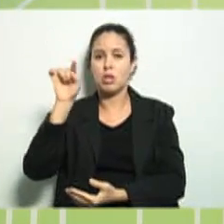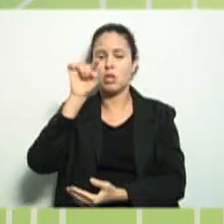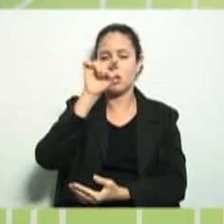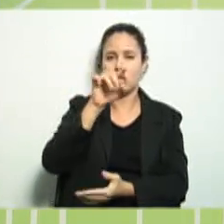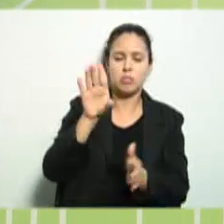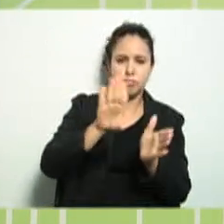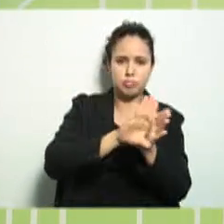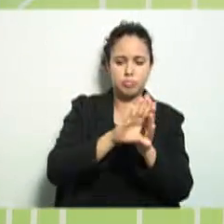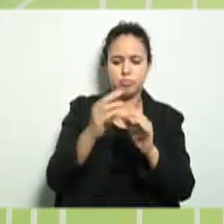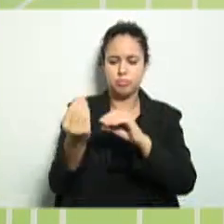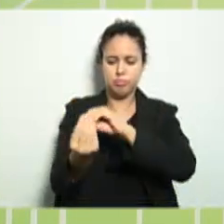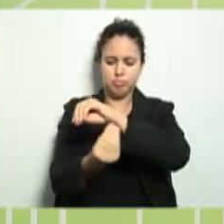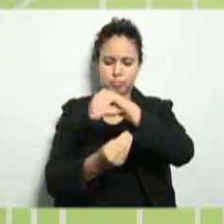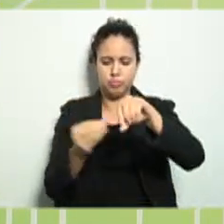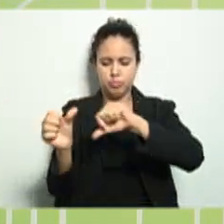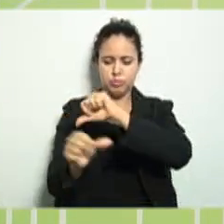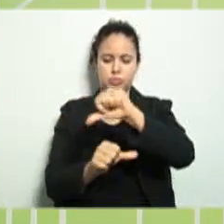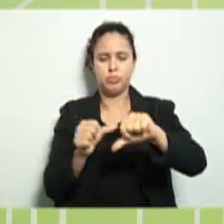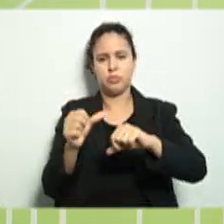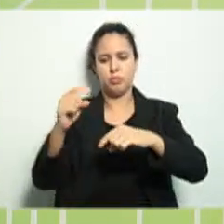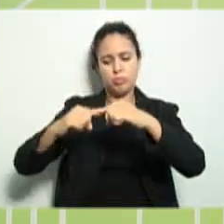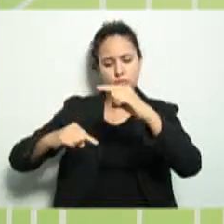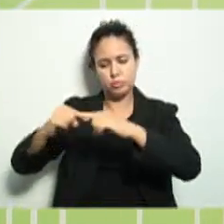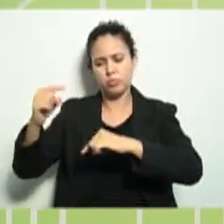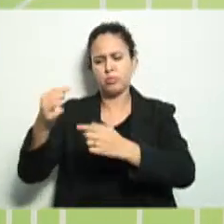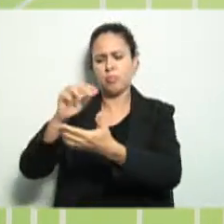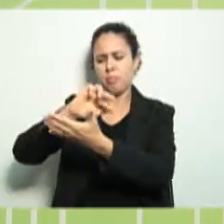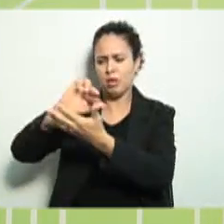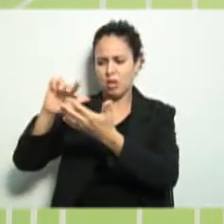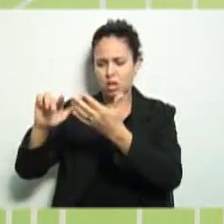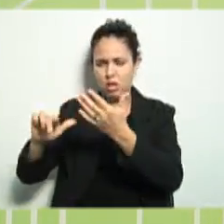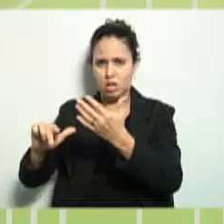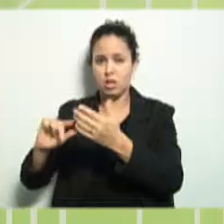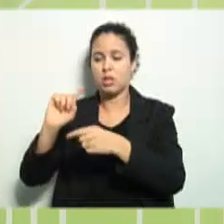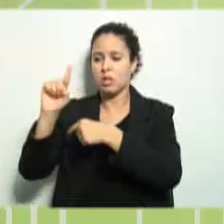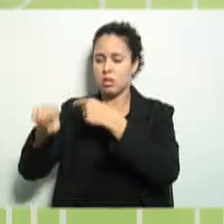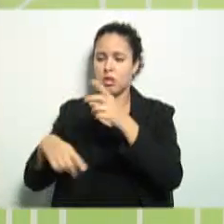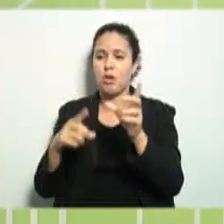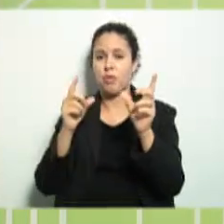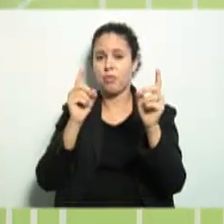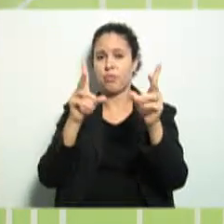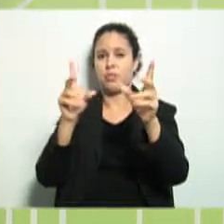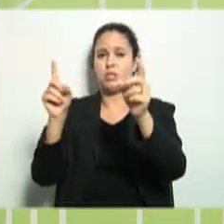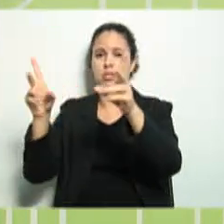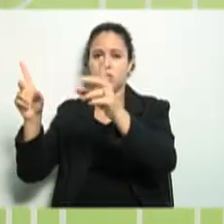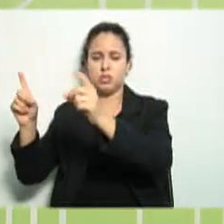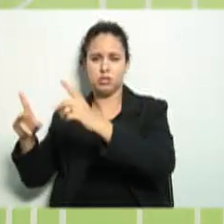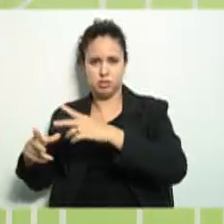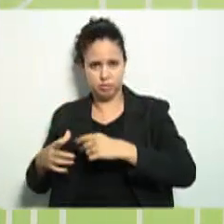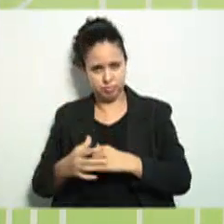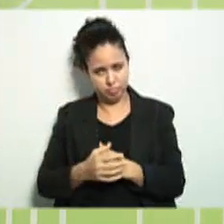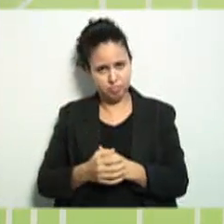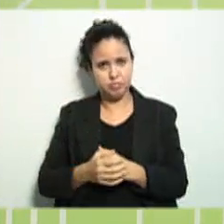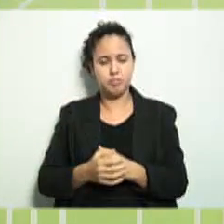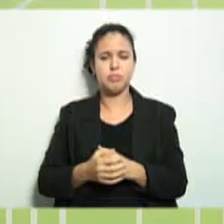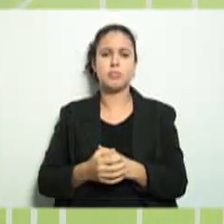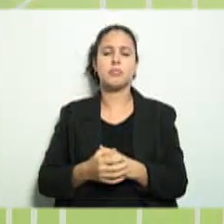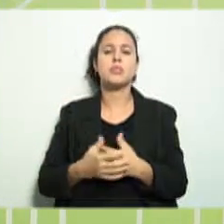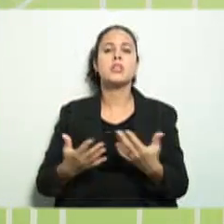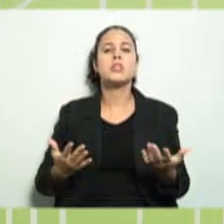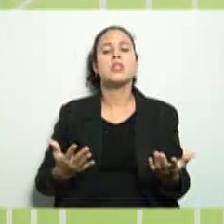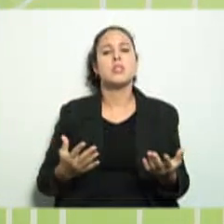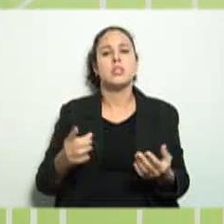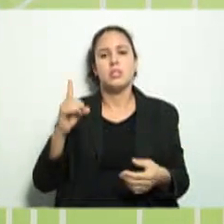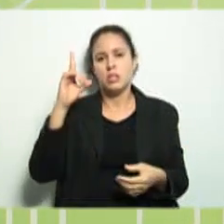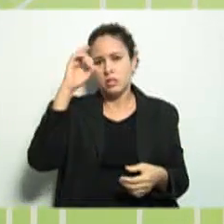regiões do país, onde há mais indústrias. Ou seja, a agregação de valor dele é feita fora do estado.